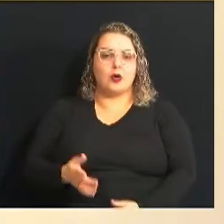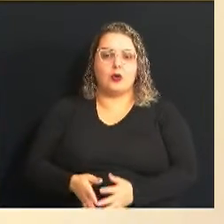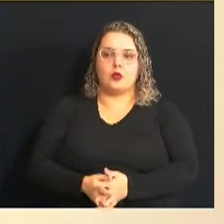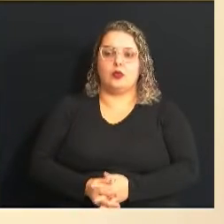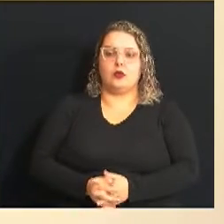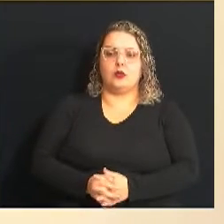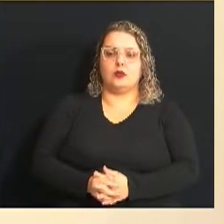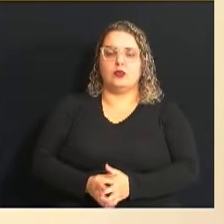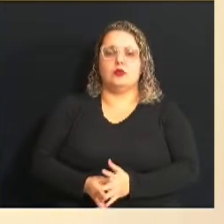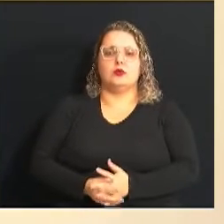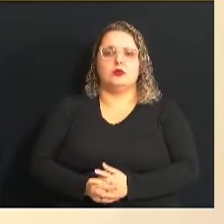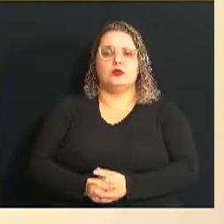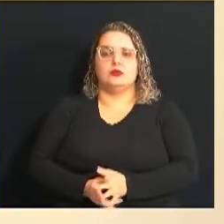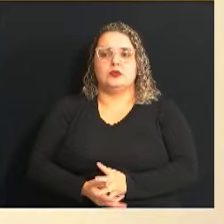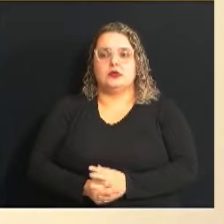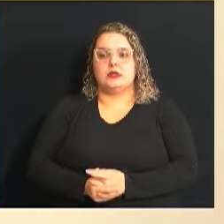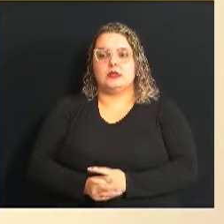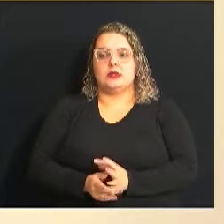eles não conseguem